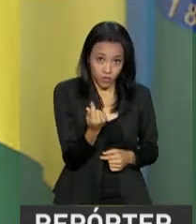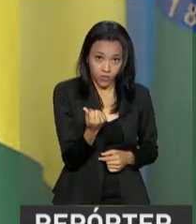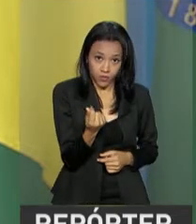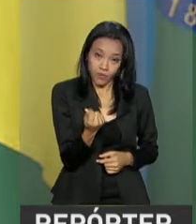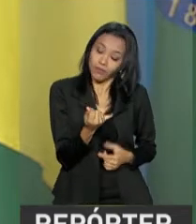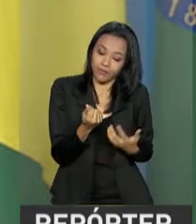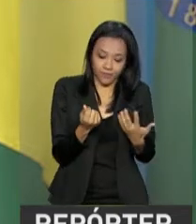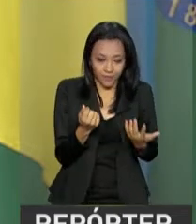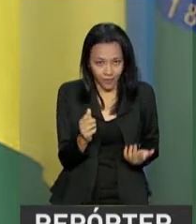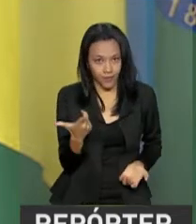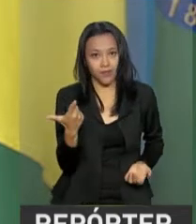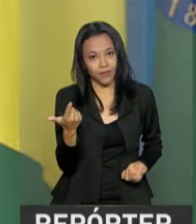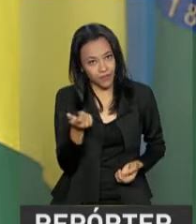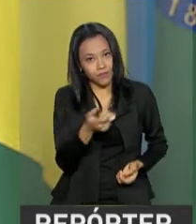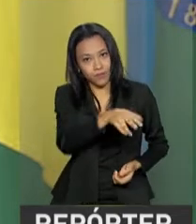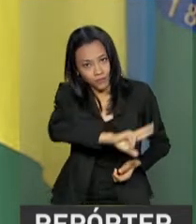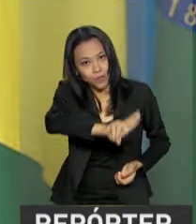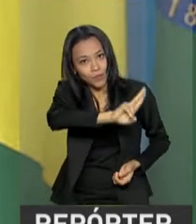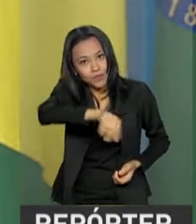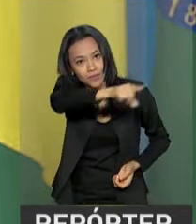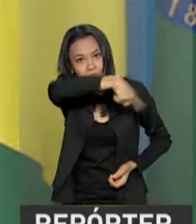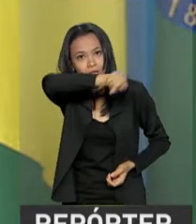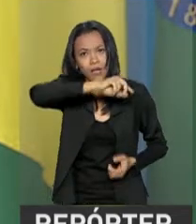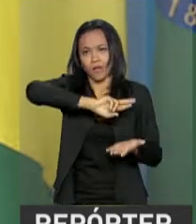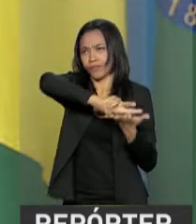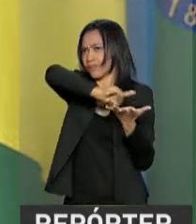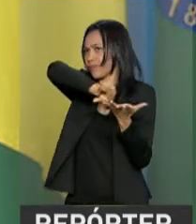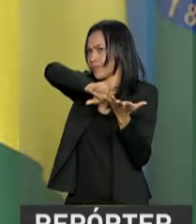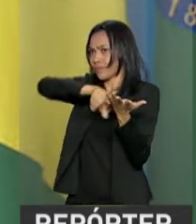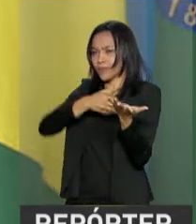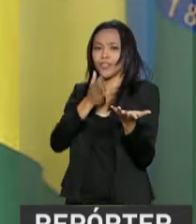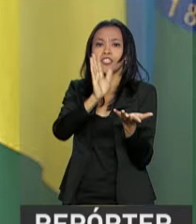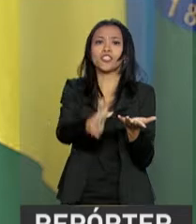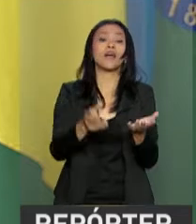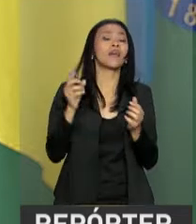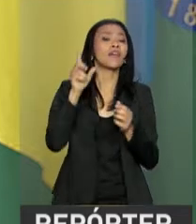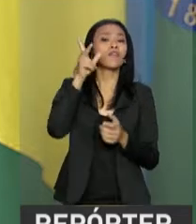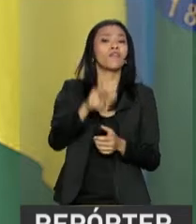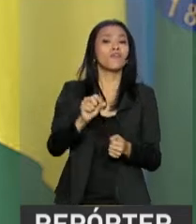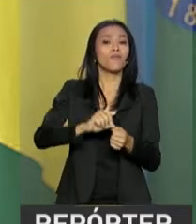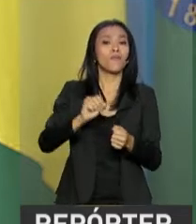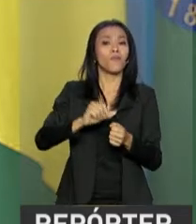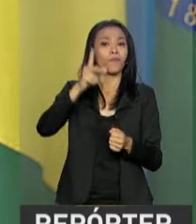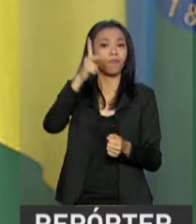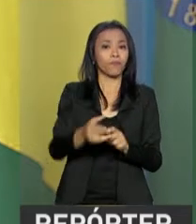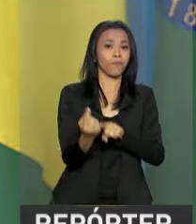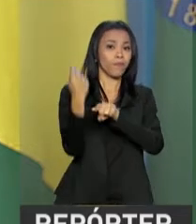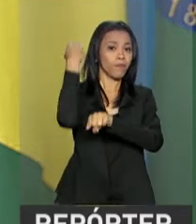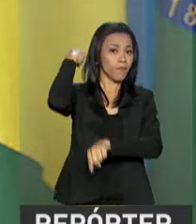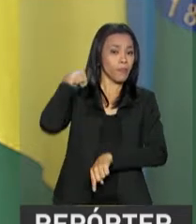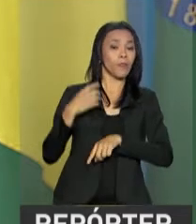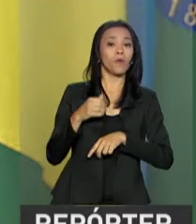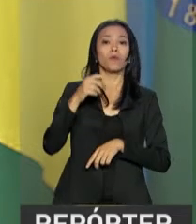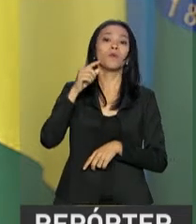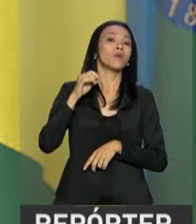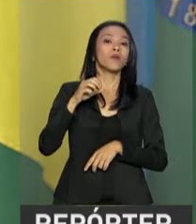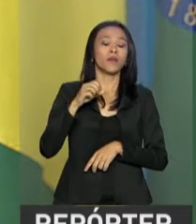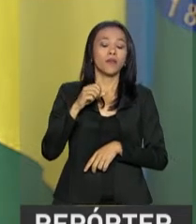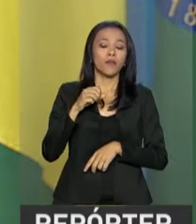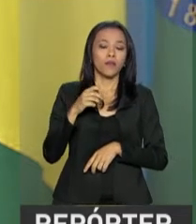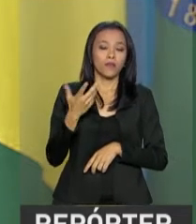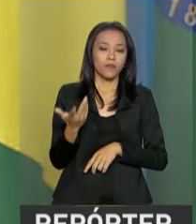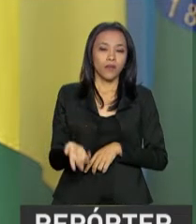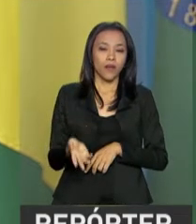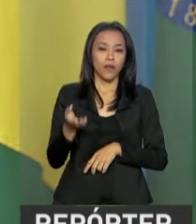naturalmente vai aplicá las da mais variada forma como foi feito aliás quero apenas lembrar no caso